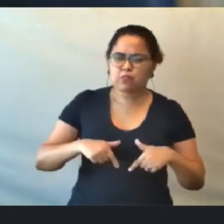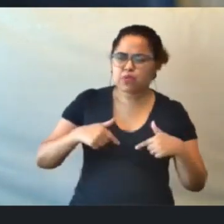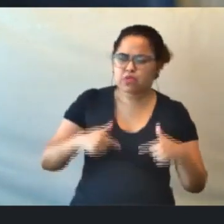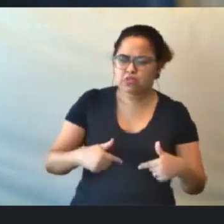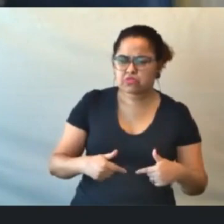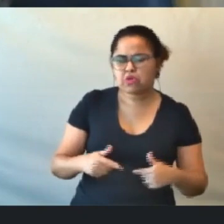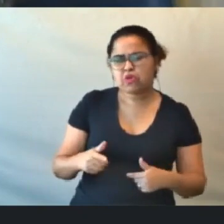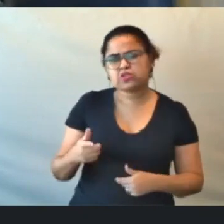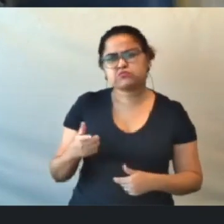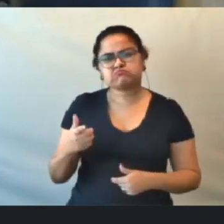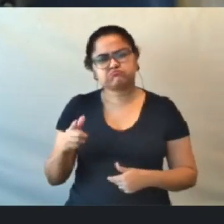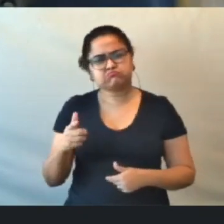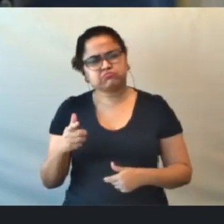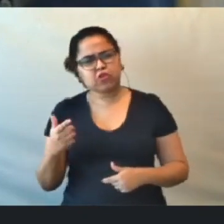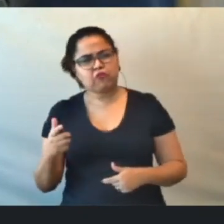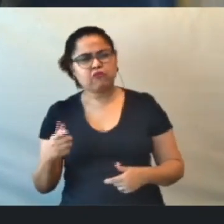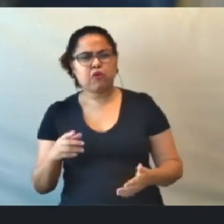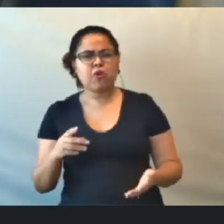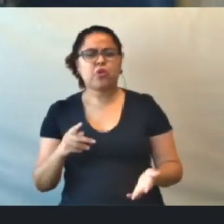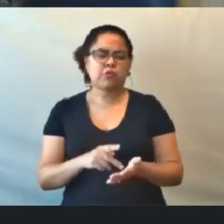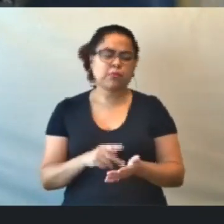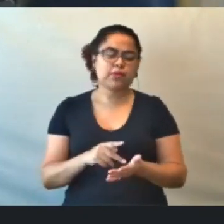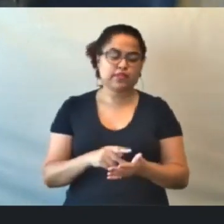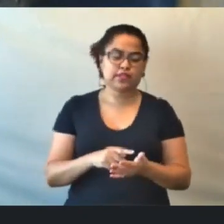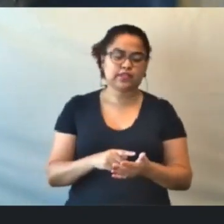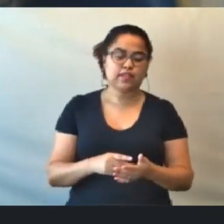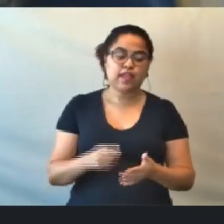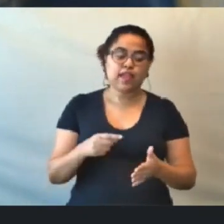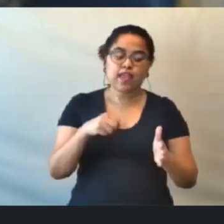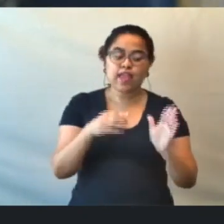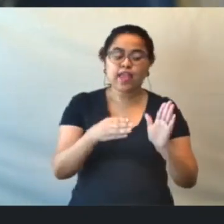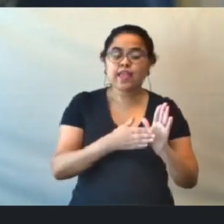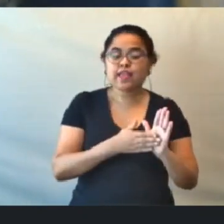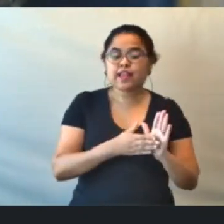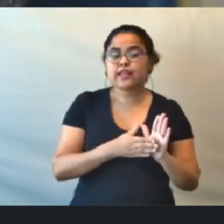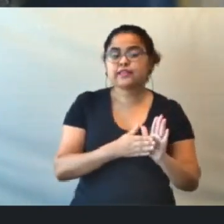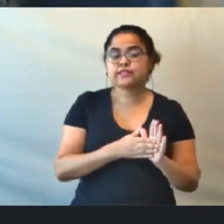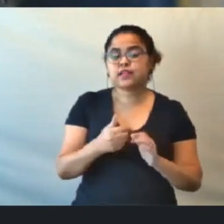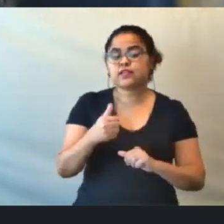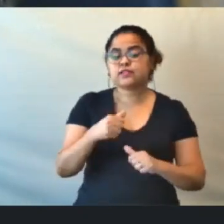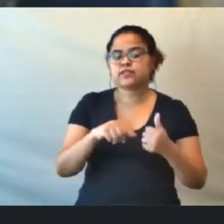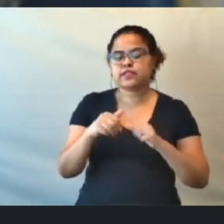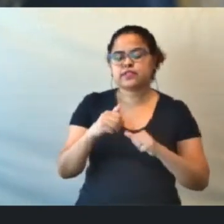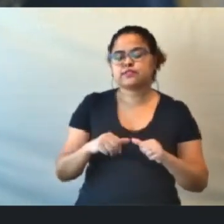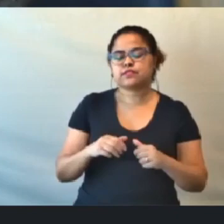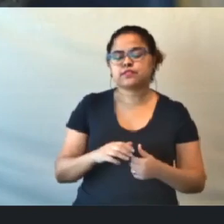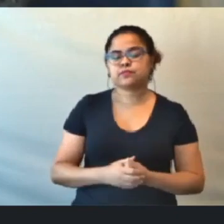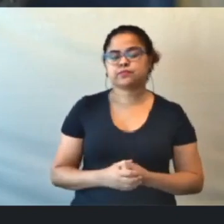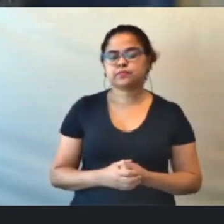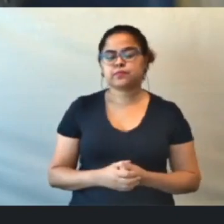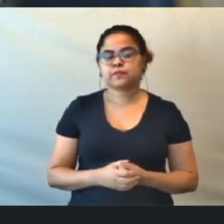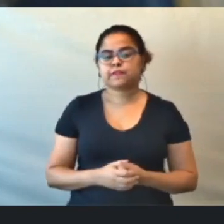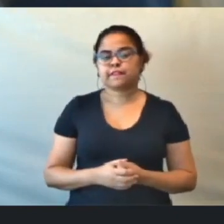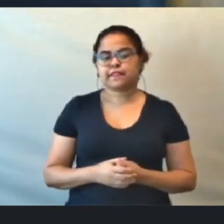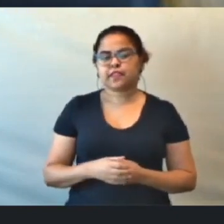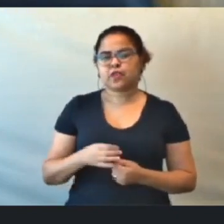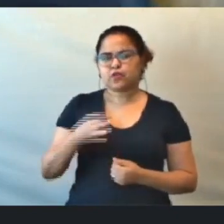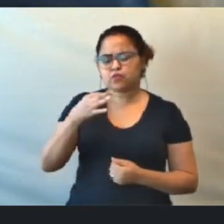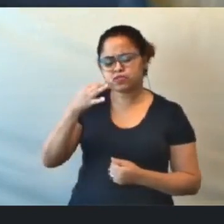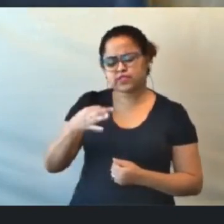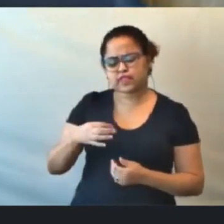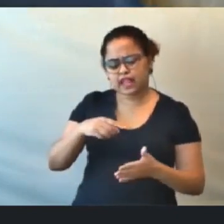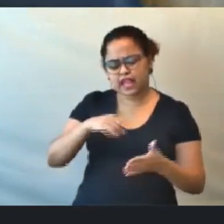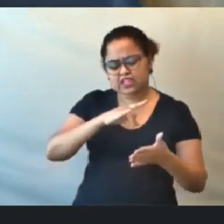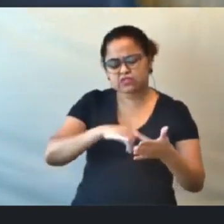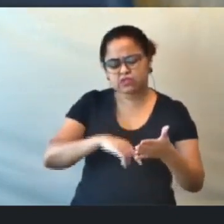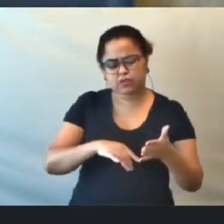está essa avaliação. Acho que é importante também considerar esse documento.